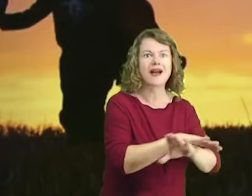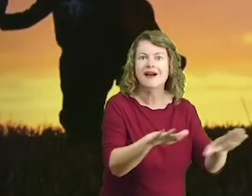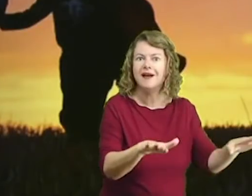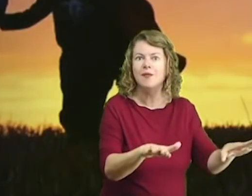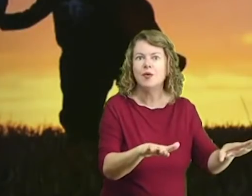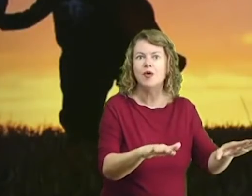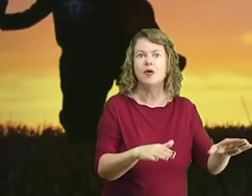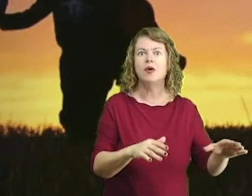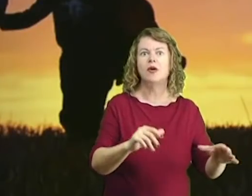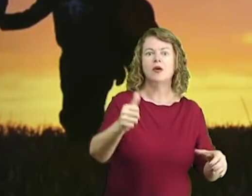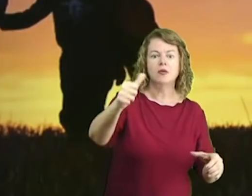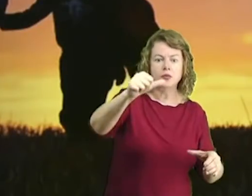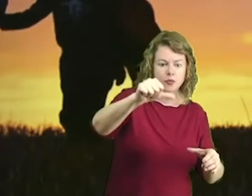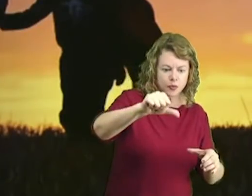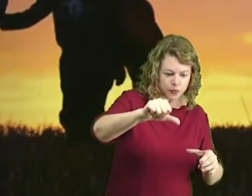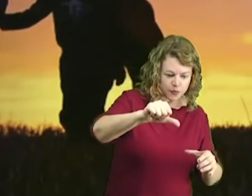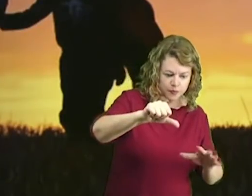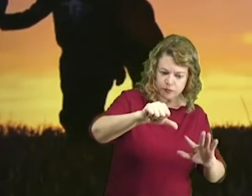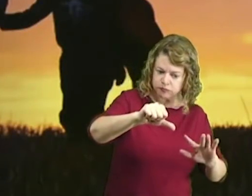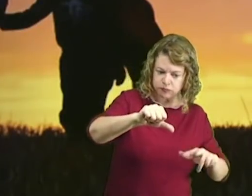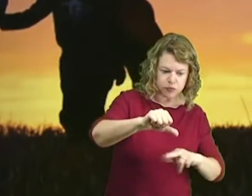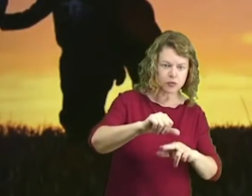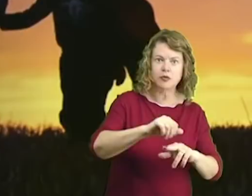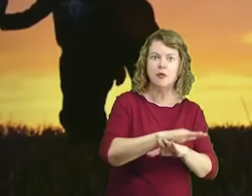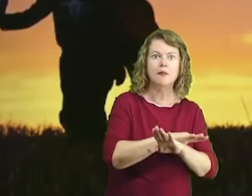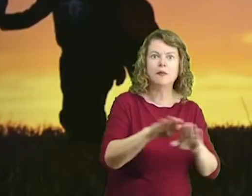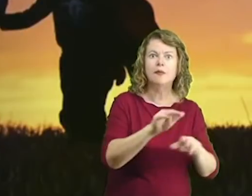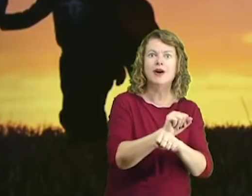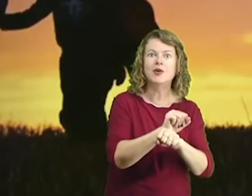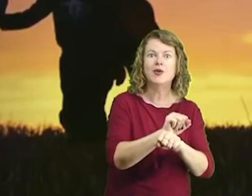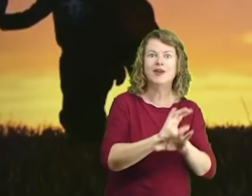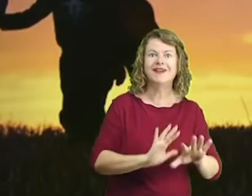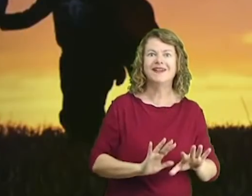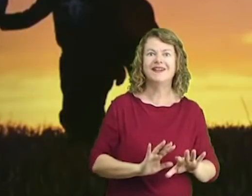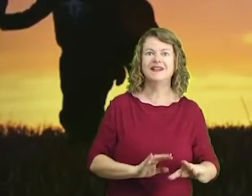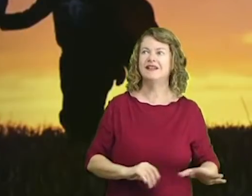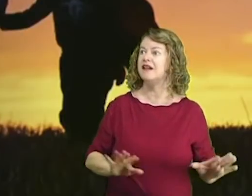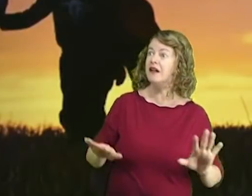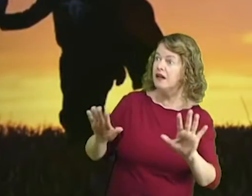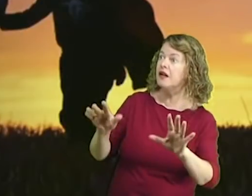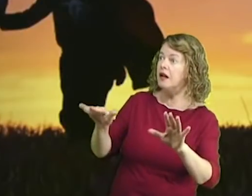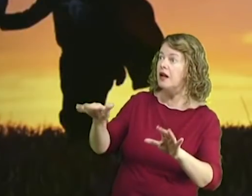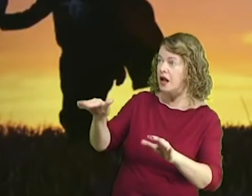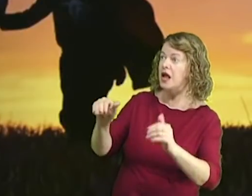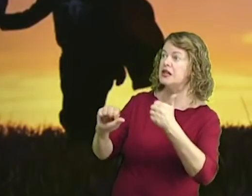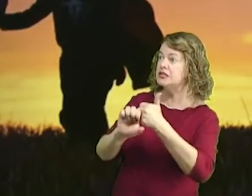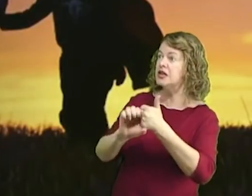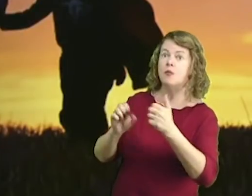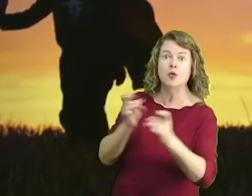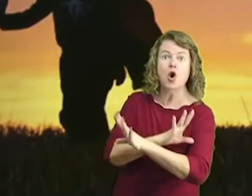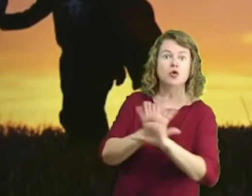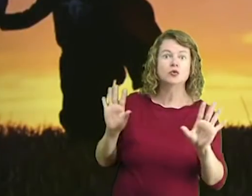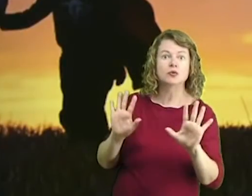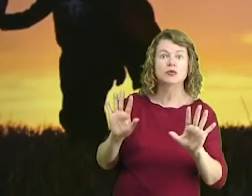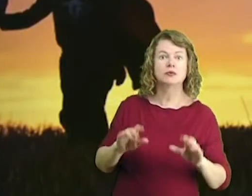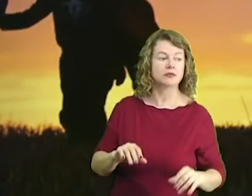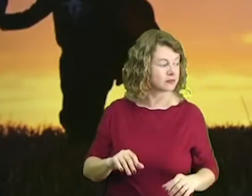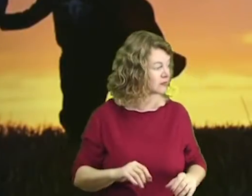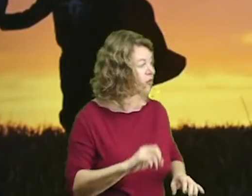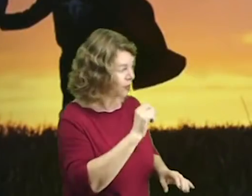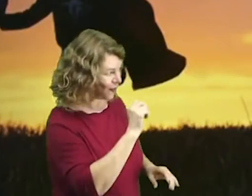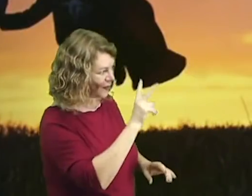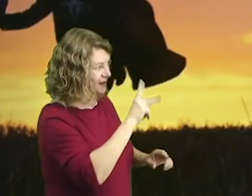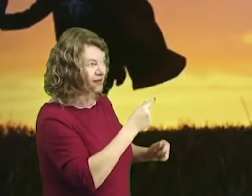Deus, que lhe disse: vá, venda o azeite, pague suas dívidas, e você e seus filhos